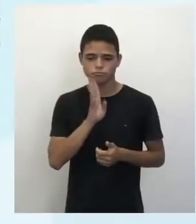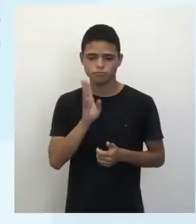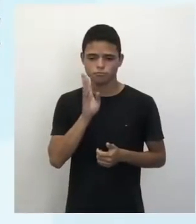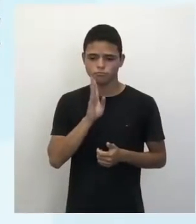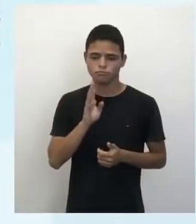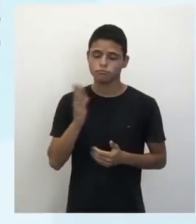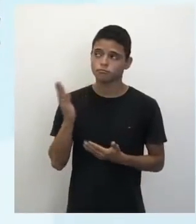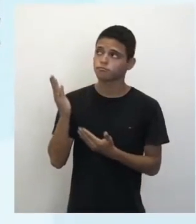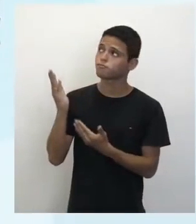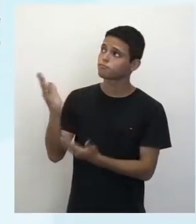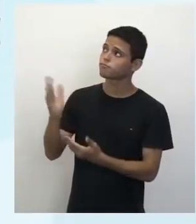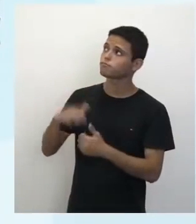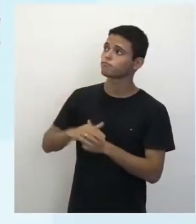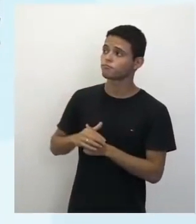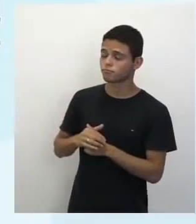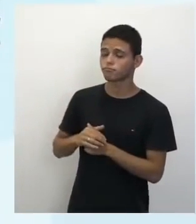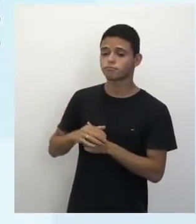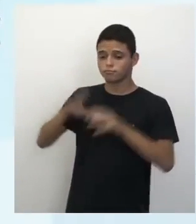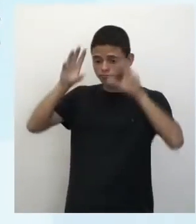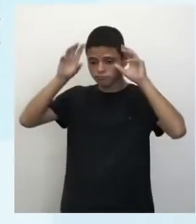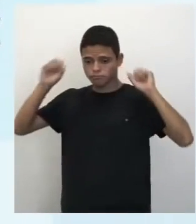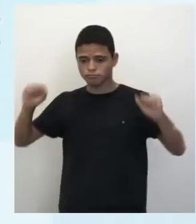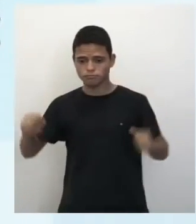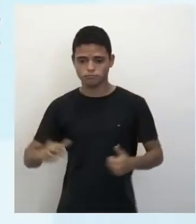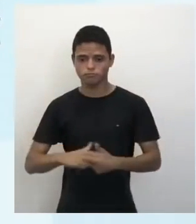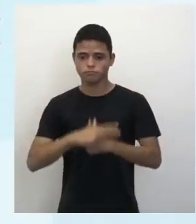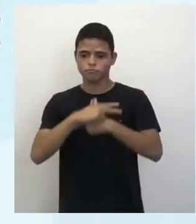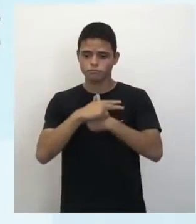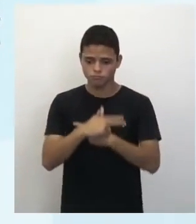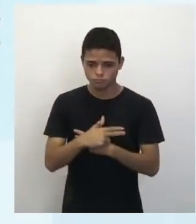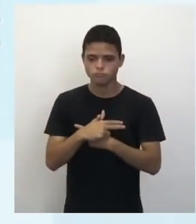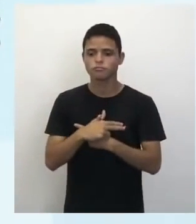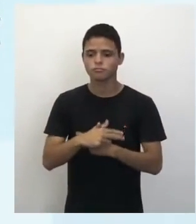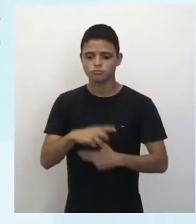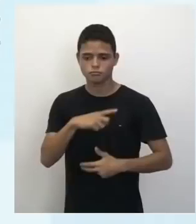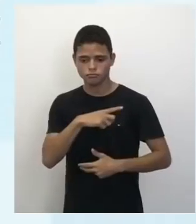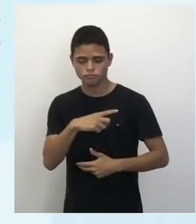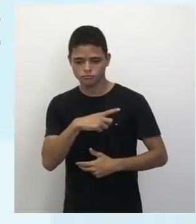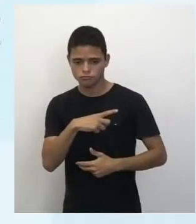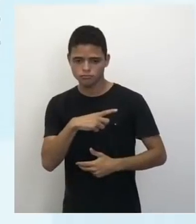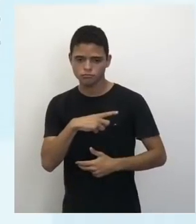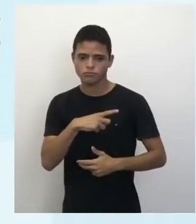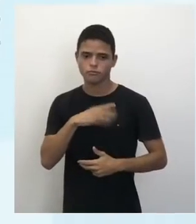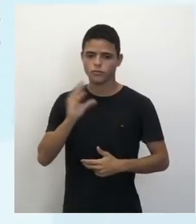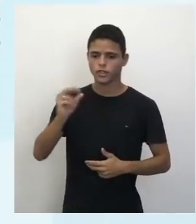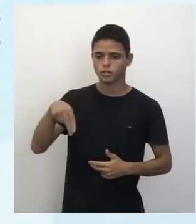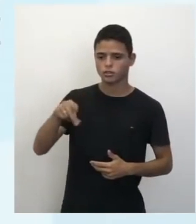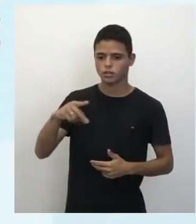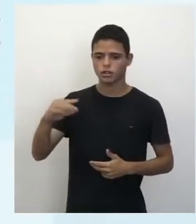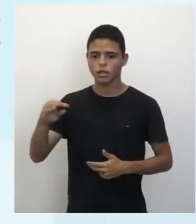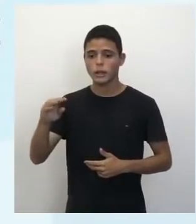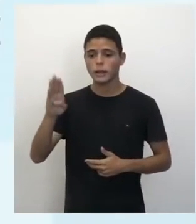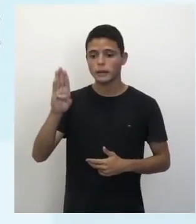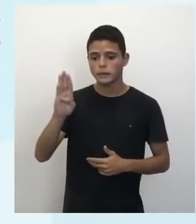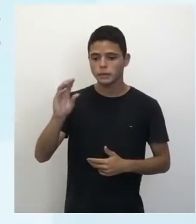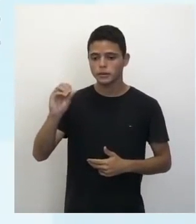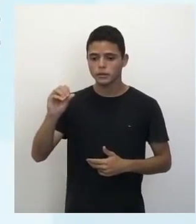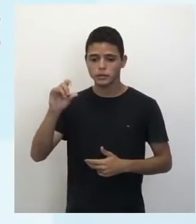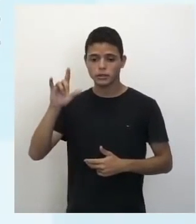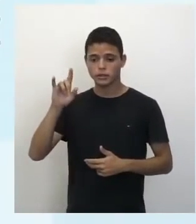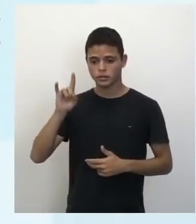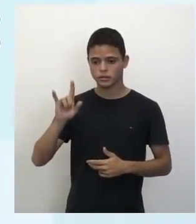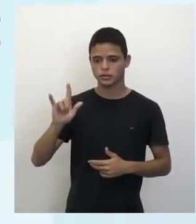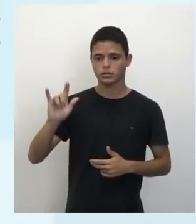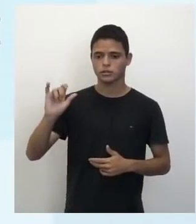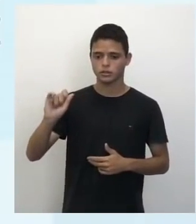os Incas na tela. Os Incas habitavam a Cordilheira dos Andes, atualmente correspondendo ao território